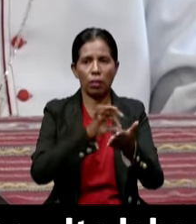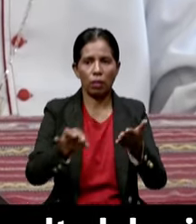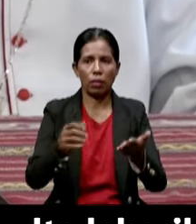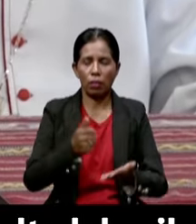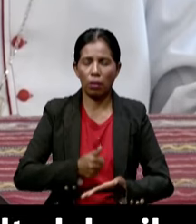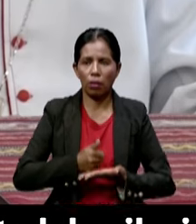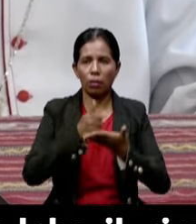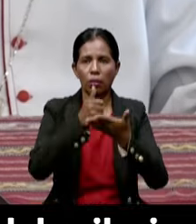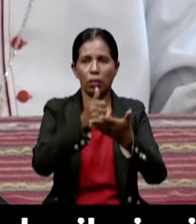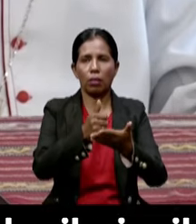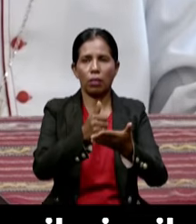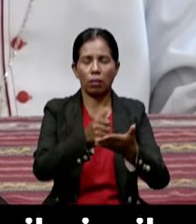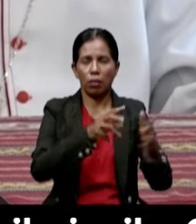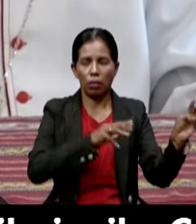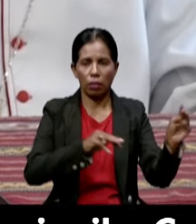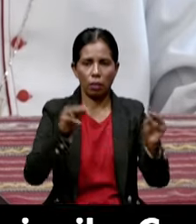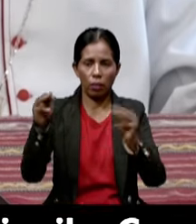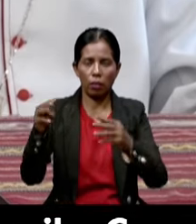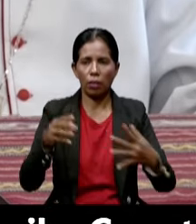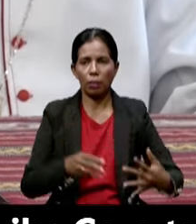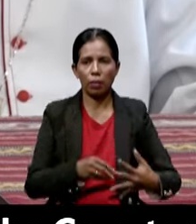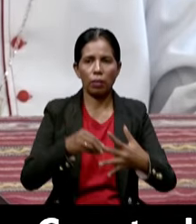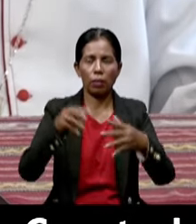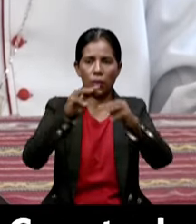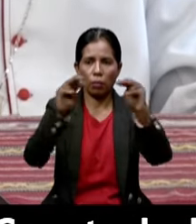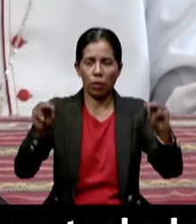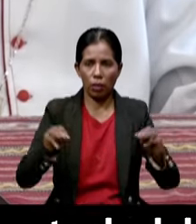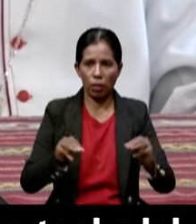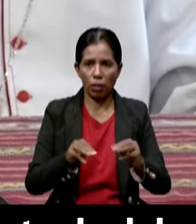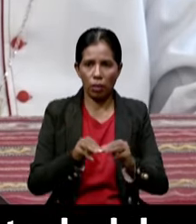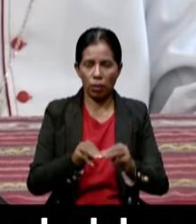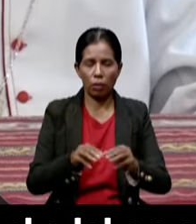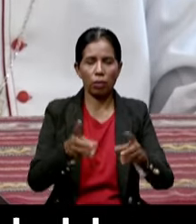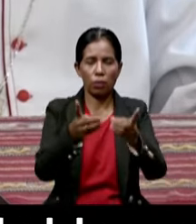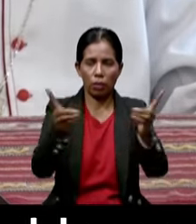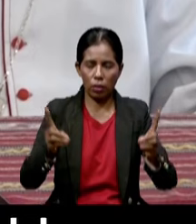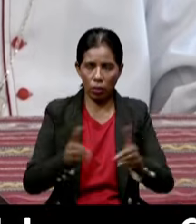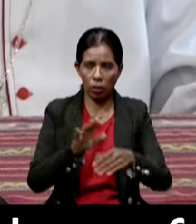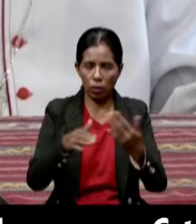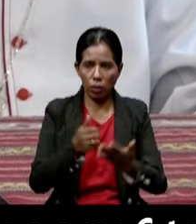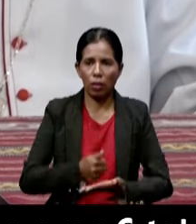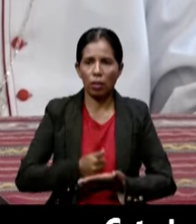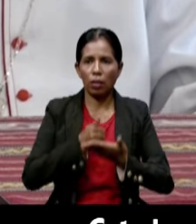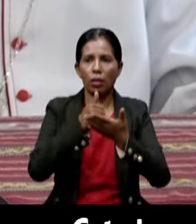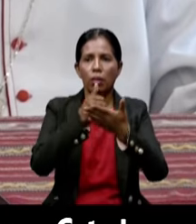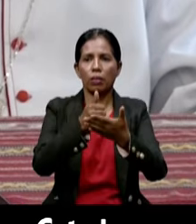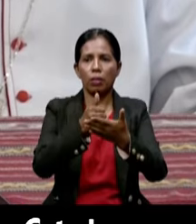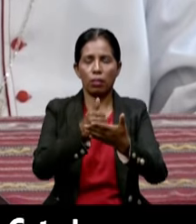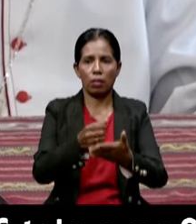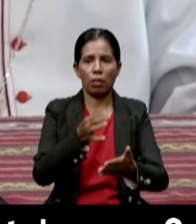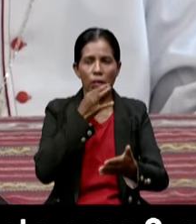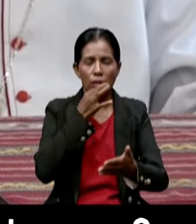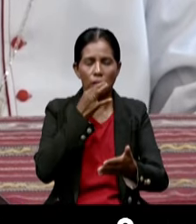ajudar a mobilização, especialmente dos municípios, dos distritos, facilitar comida,